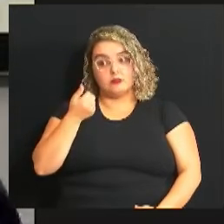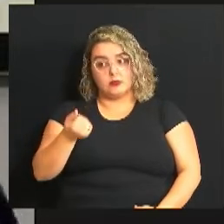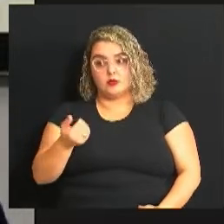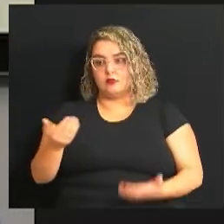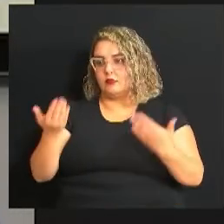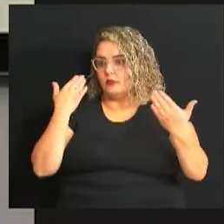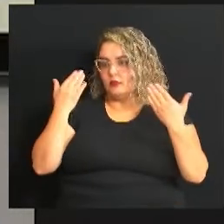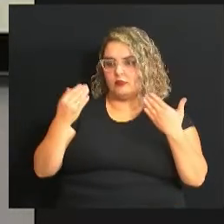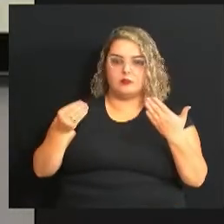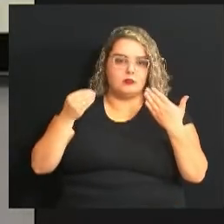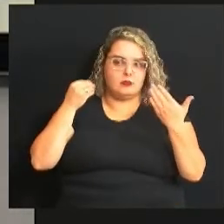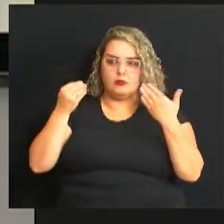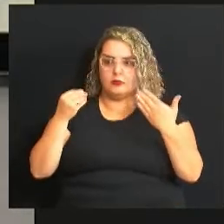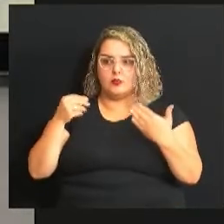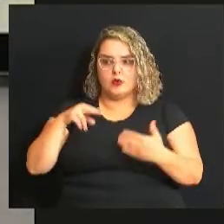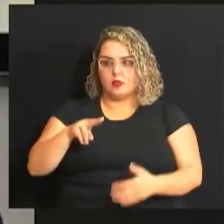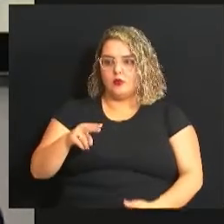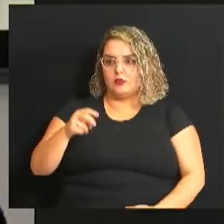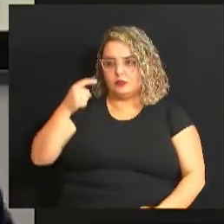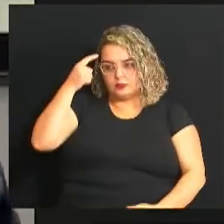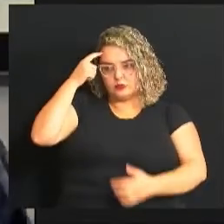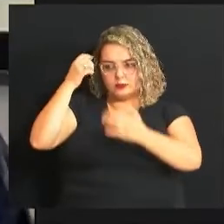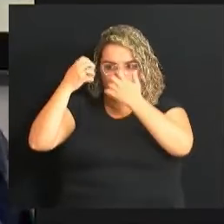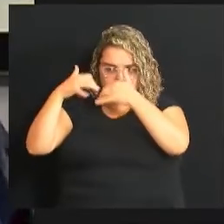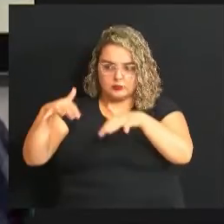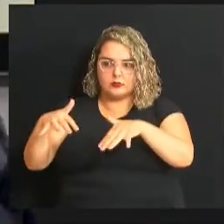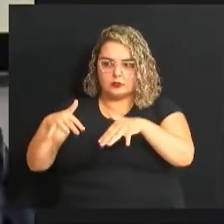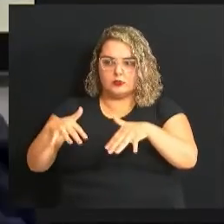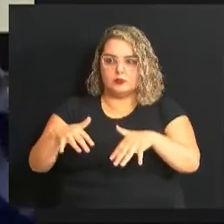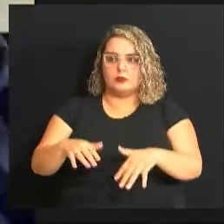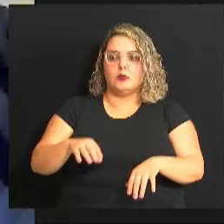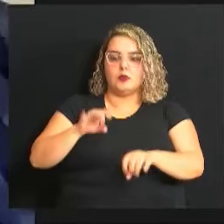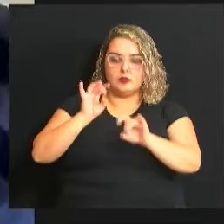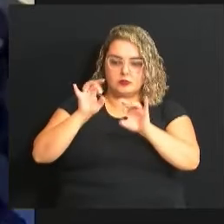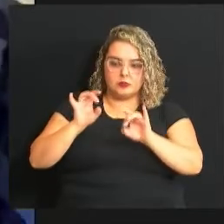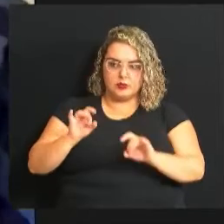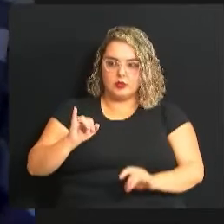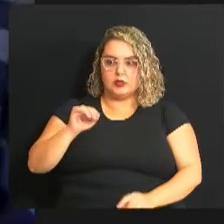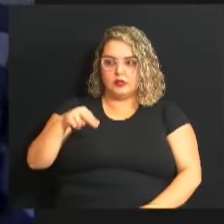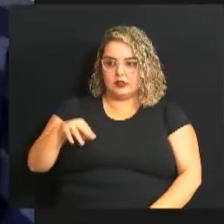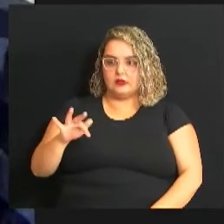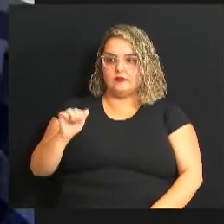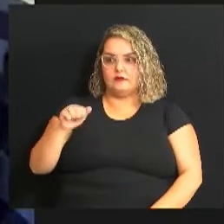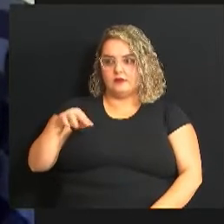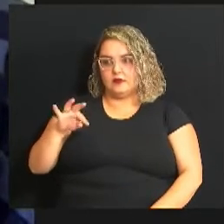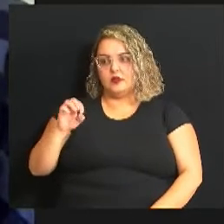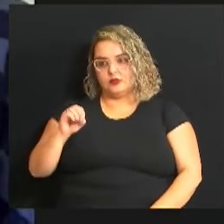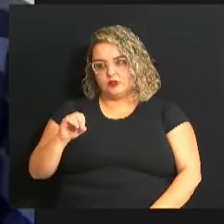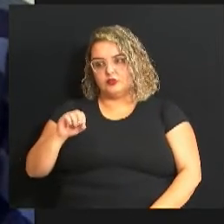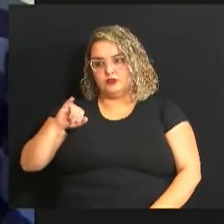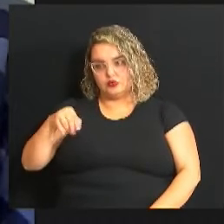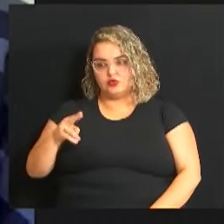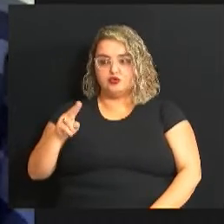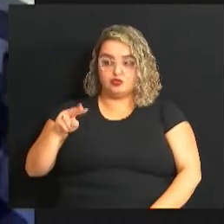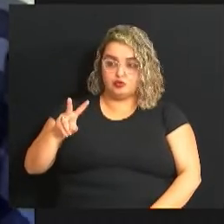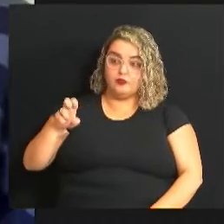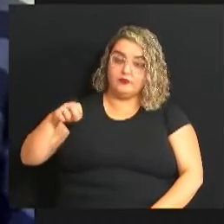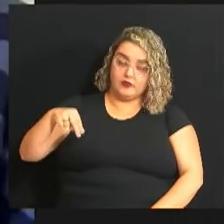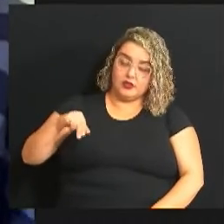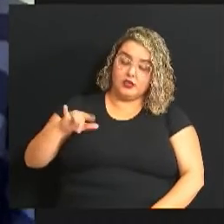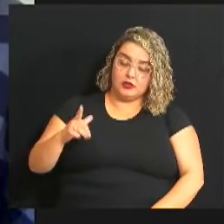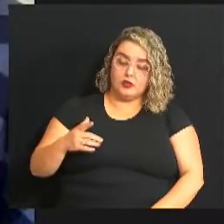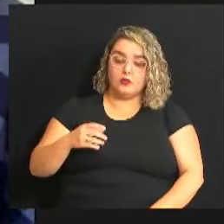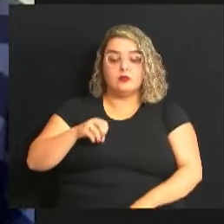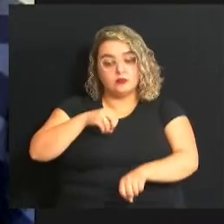para um psiquiatra, ou para um neurologista com especialidade em infanto-juvenil. Então, esses acho que são dicas que eu posso te dar de como observar